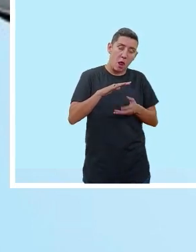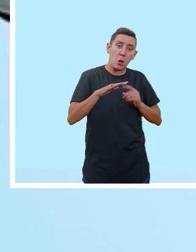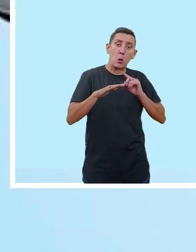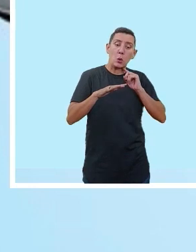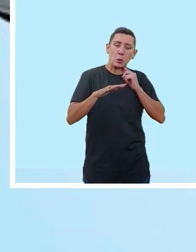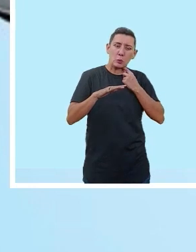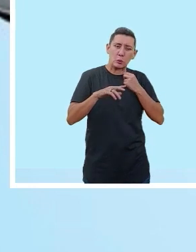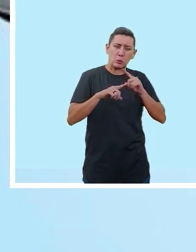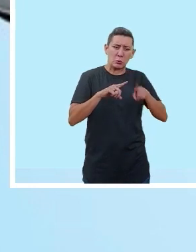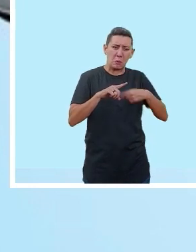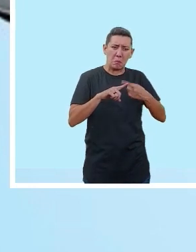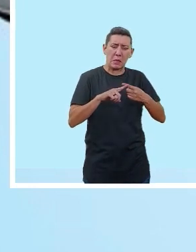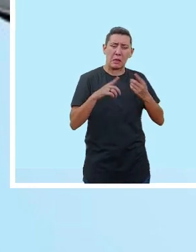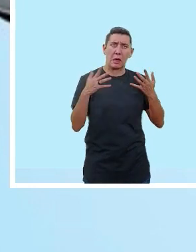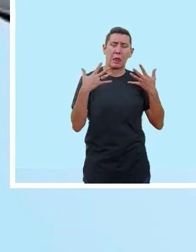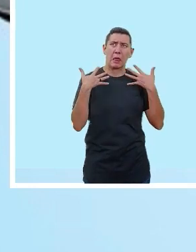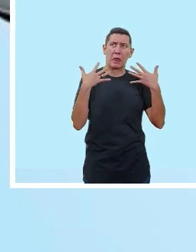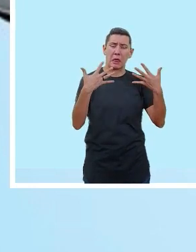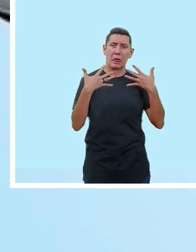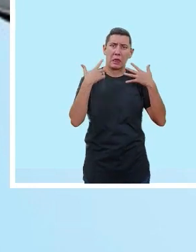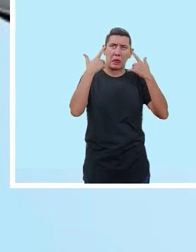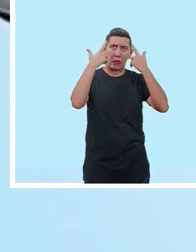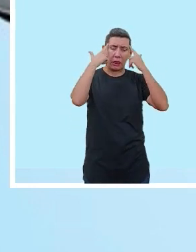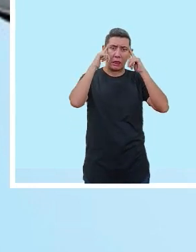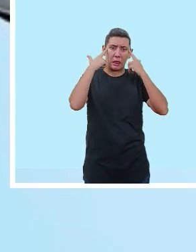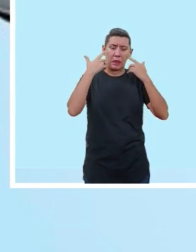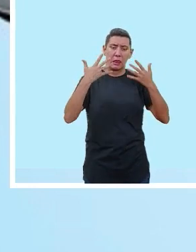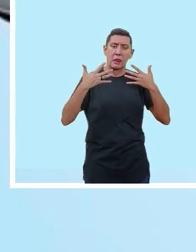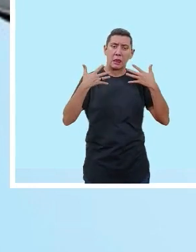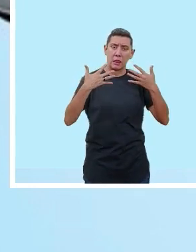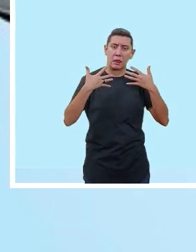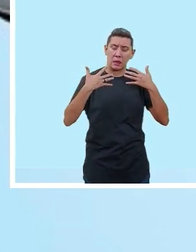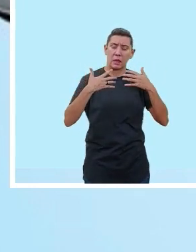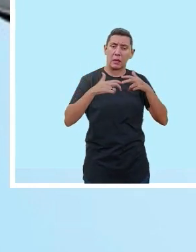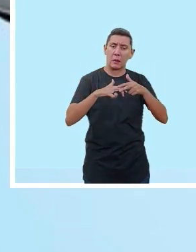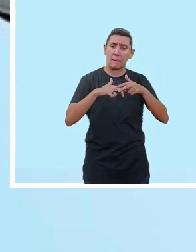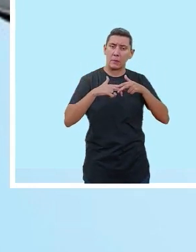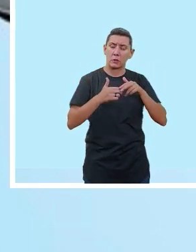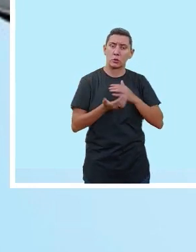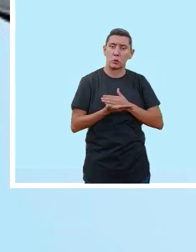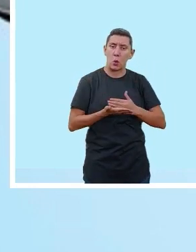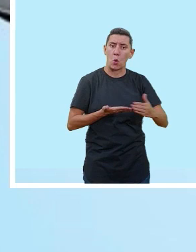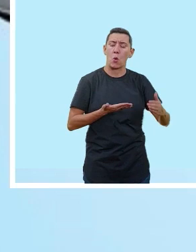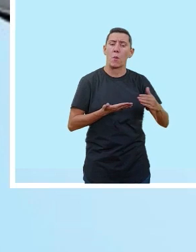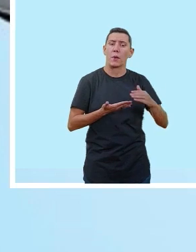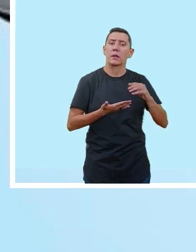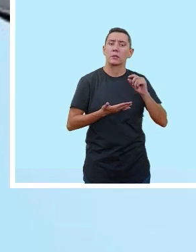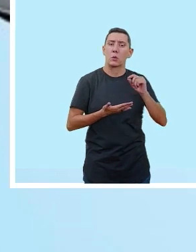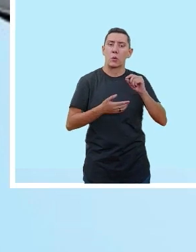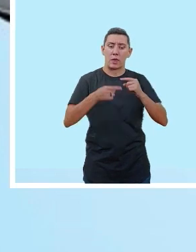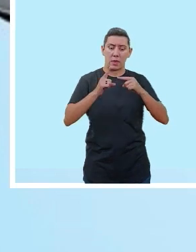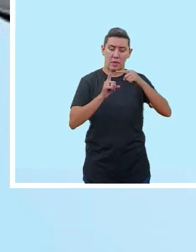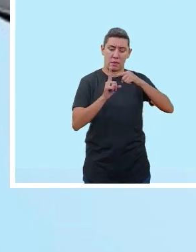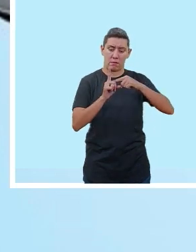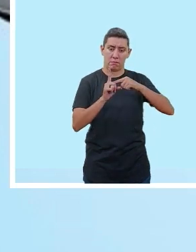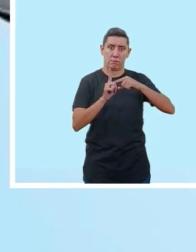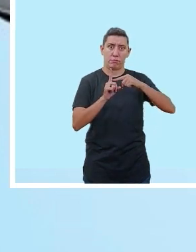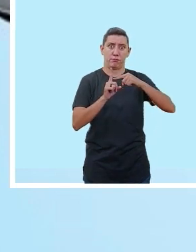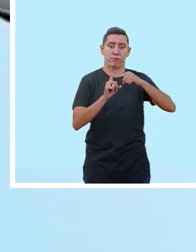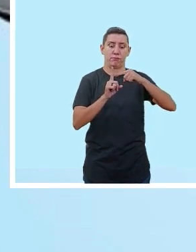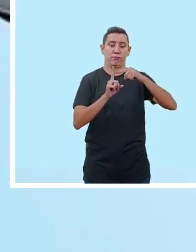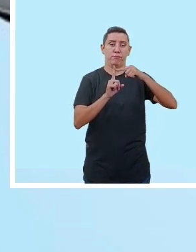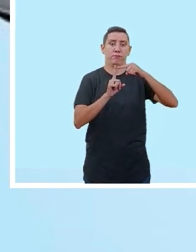retida dentro do planeta, e assim você começa a ter um aumento gradual da temperatura. Então, esse